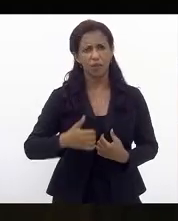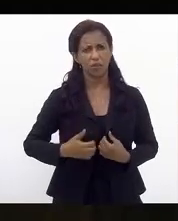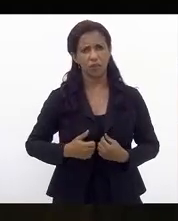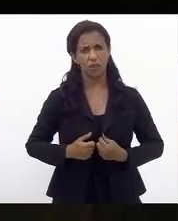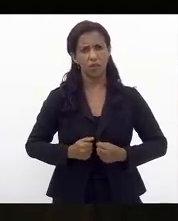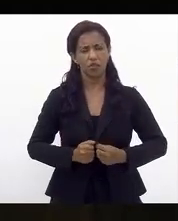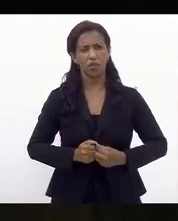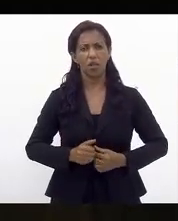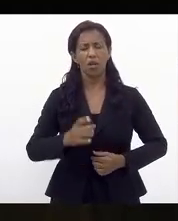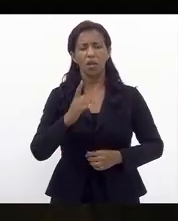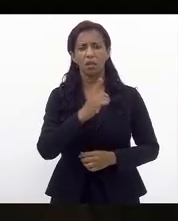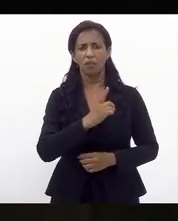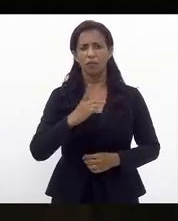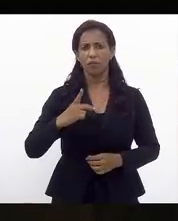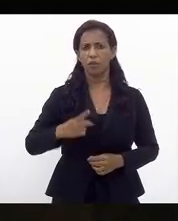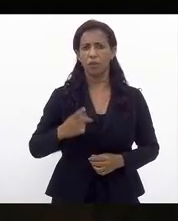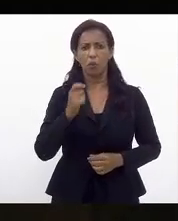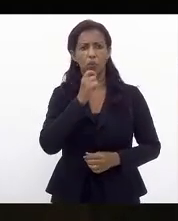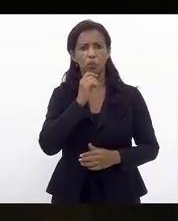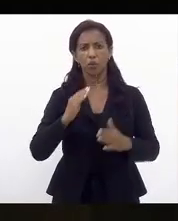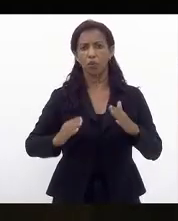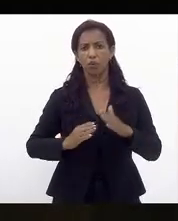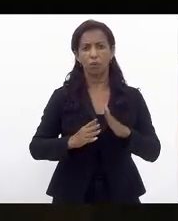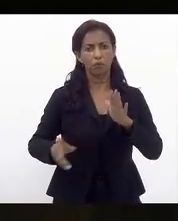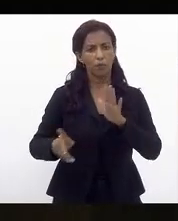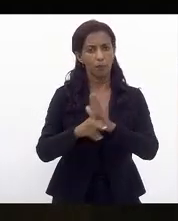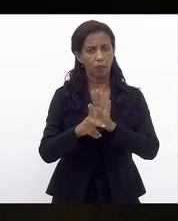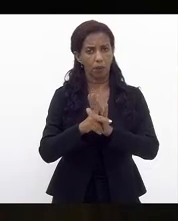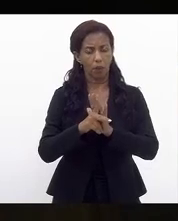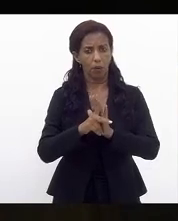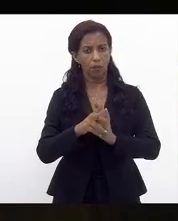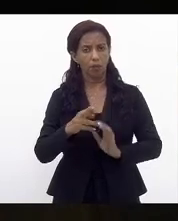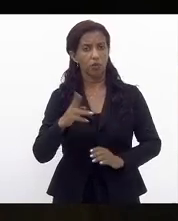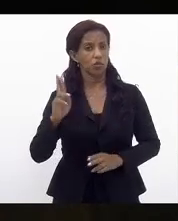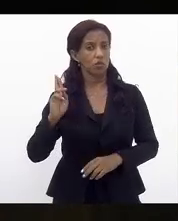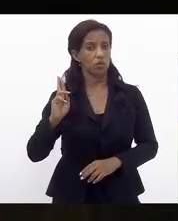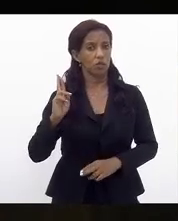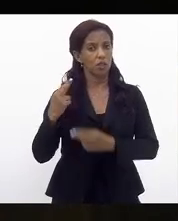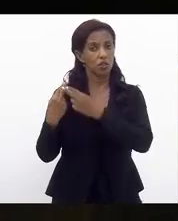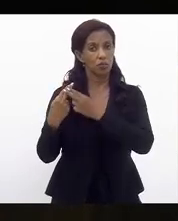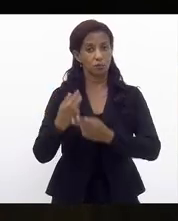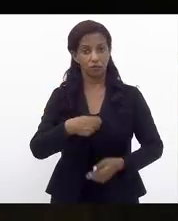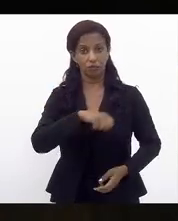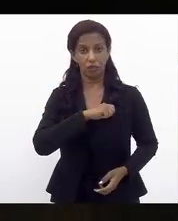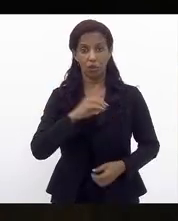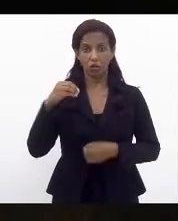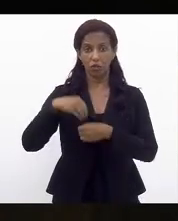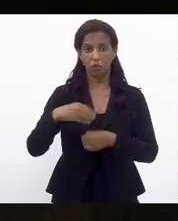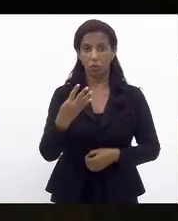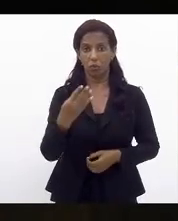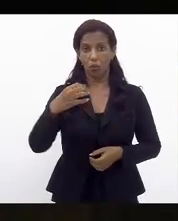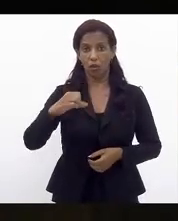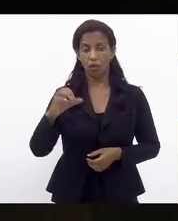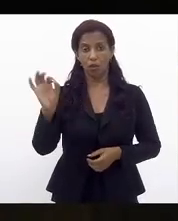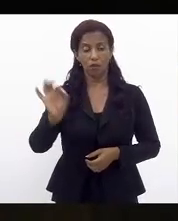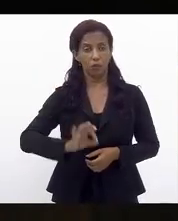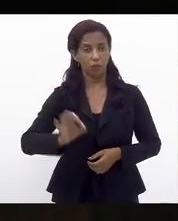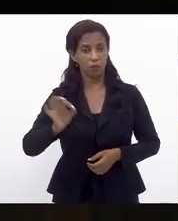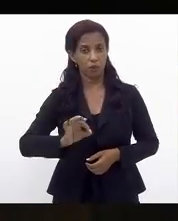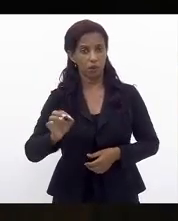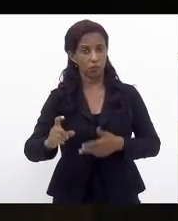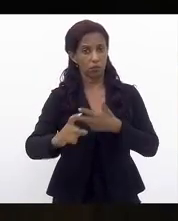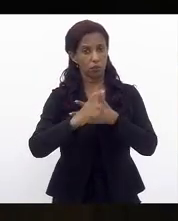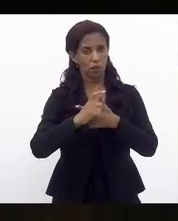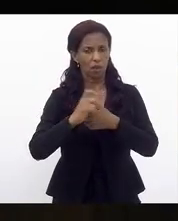não possui um limite próprio de pessoal na área de responsabilidade fiscal nós estamos dentro dos 49 por cento do executivo